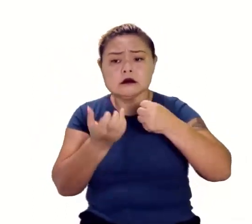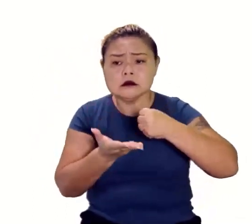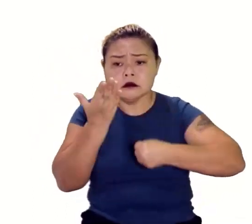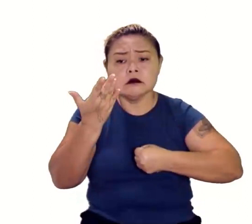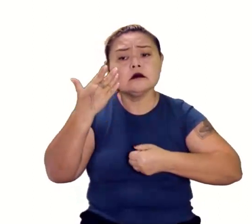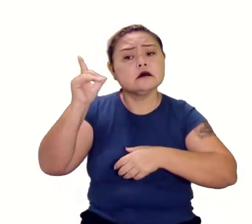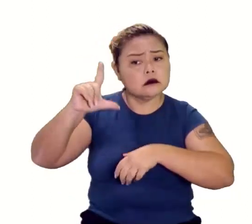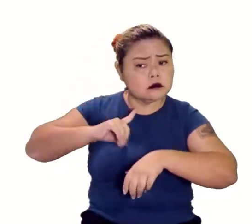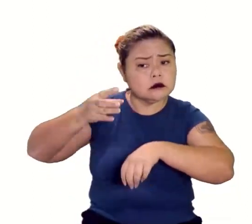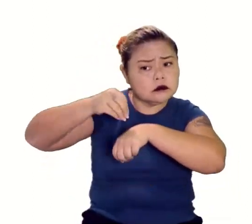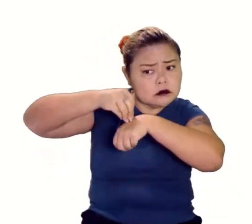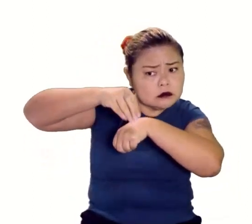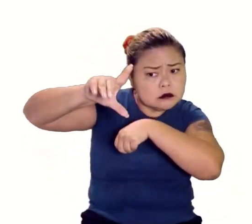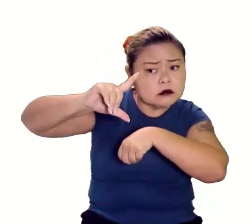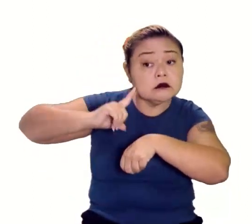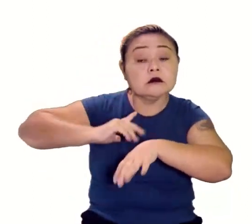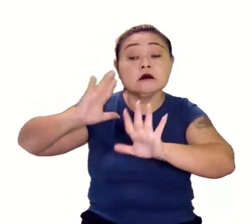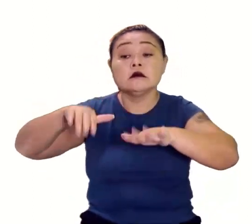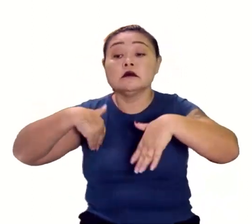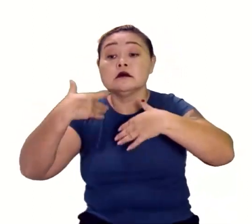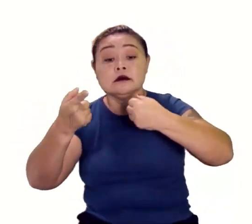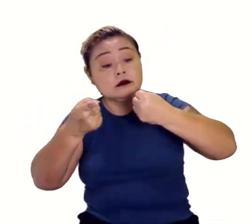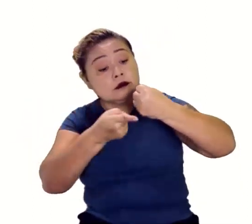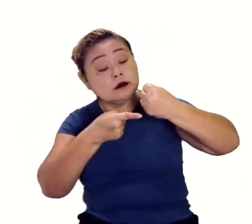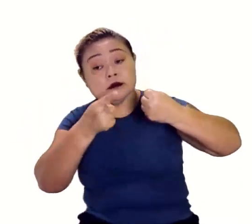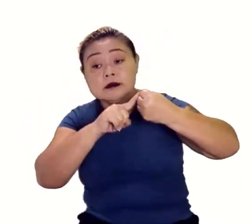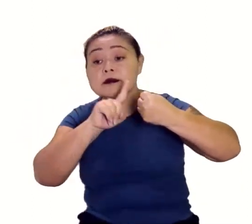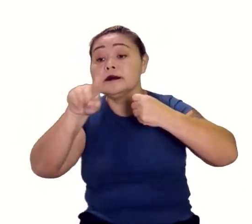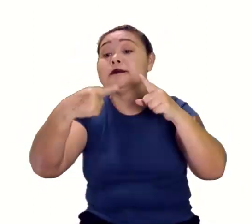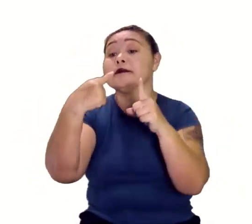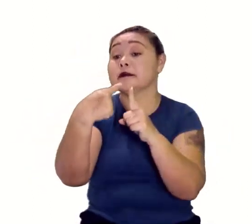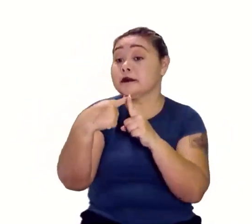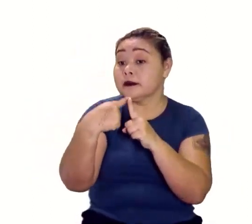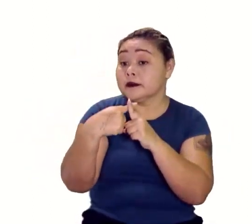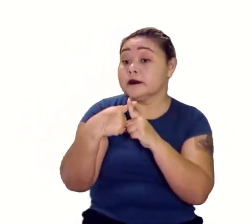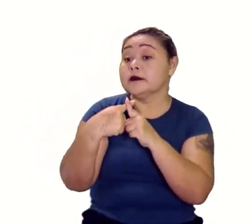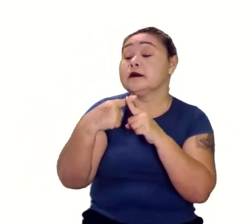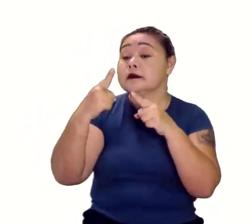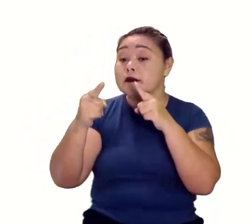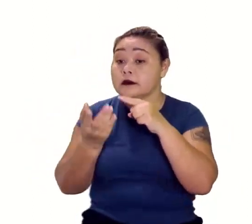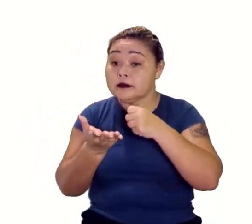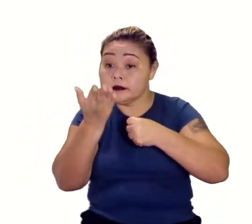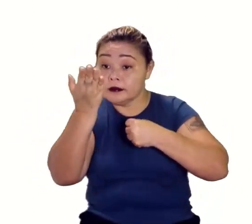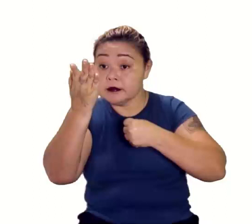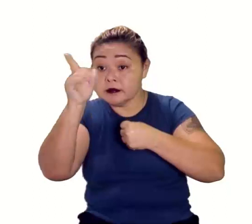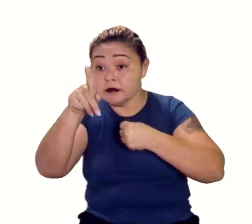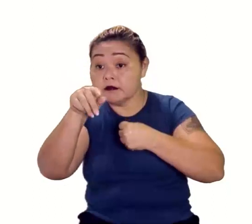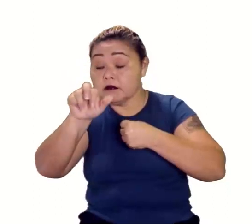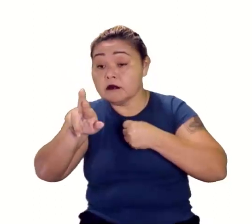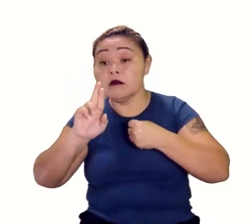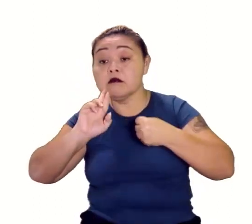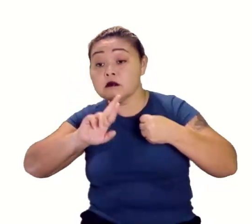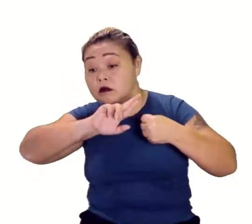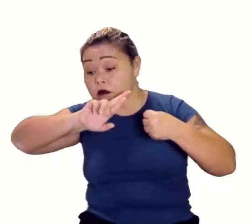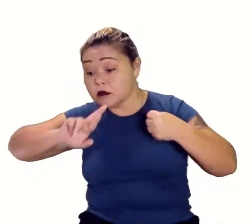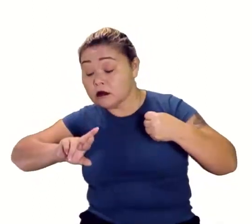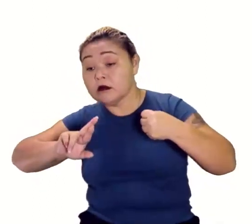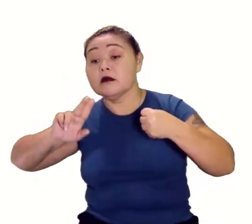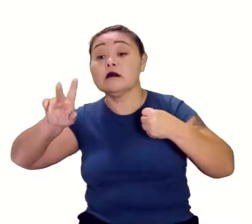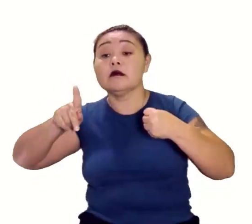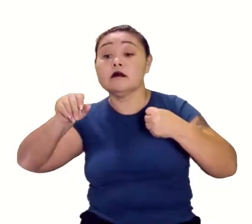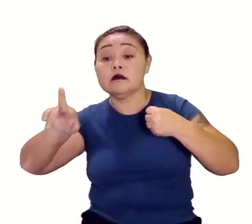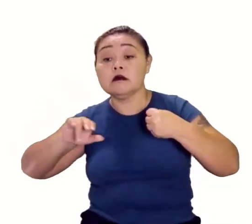umas dicas que era assim, quando a base é positiva e o expoente é par, resposta positiva.